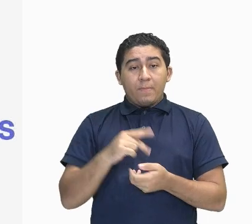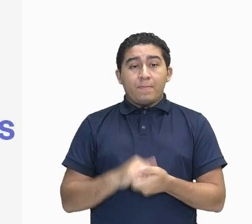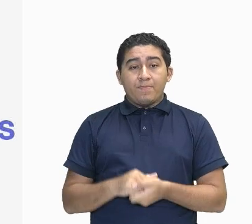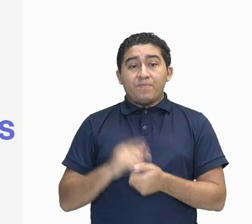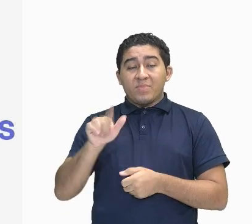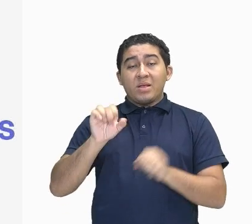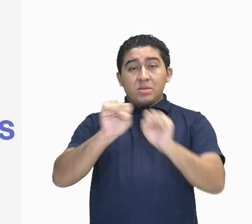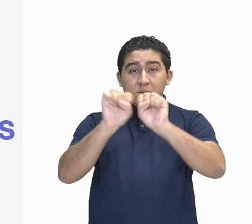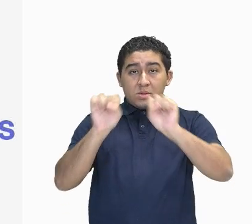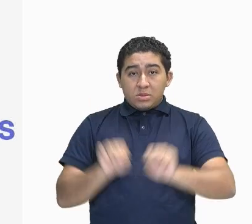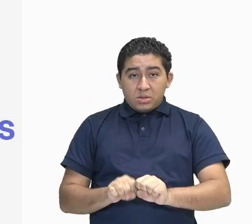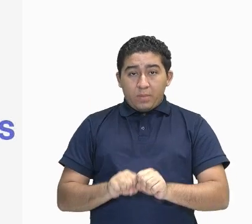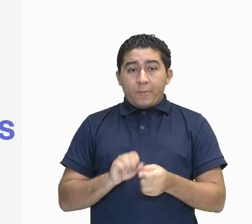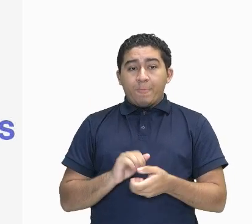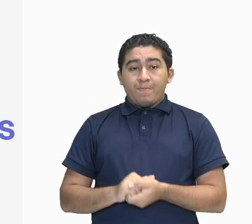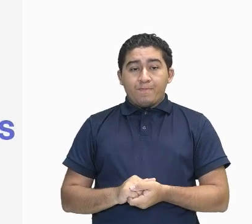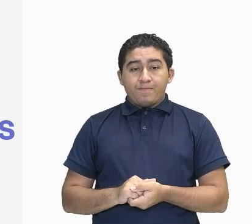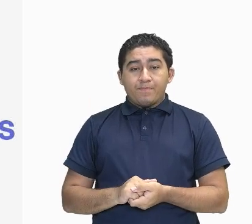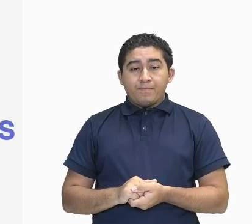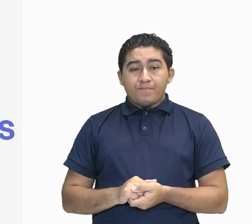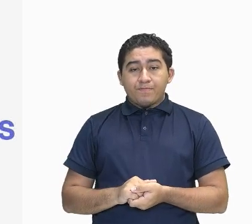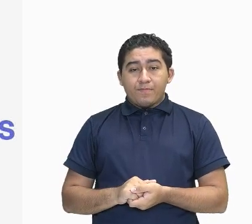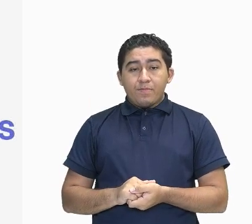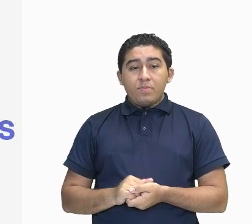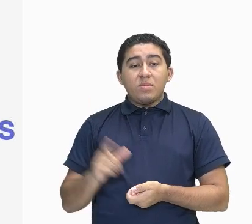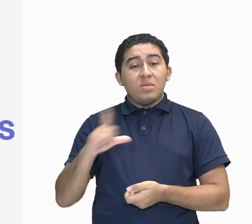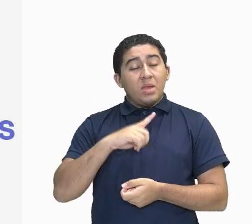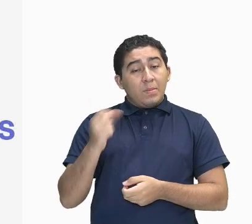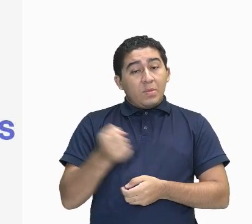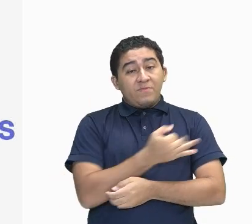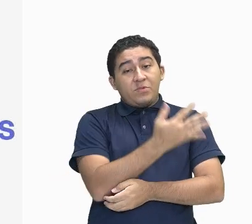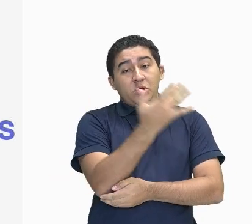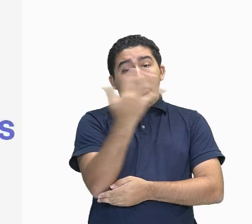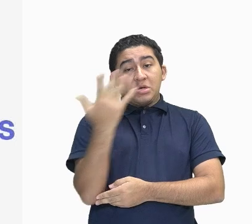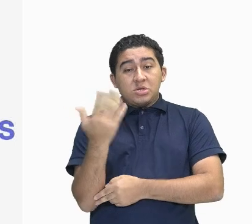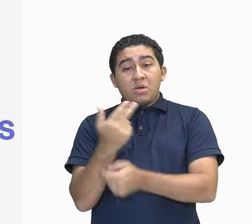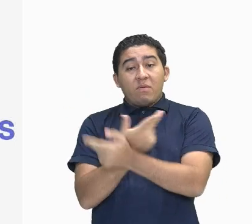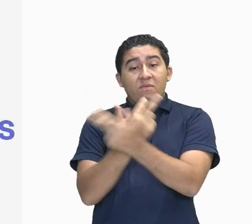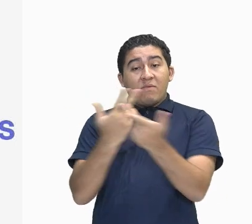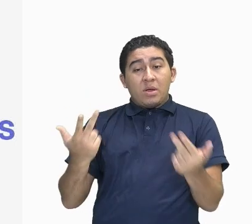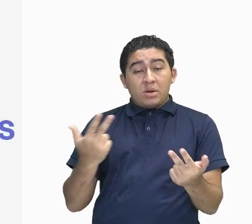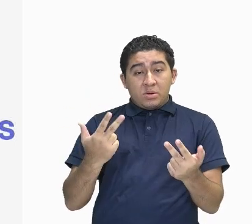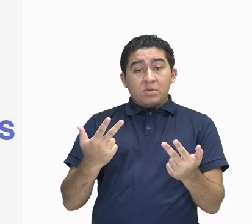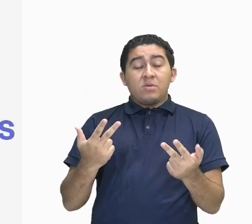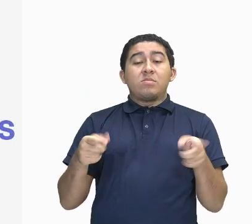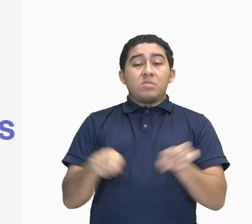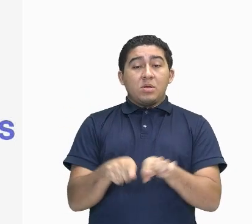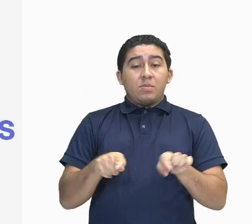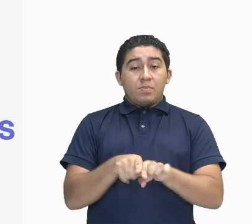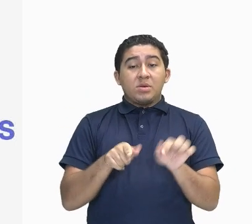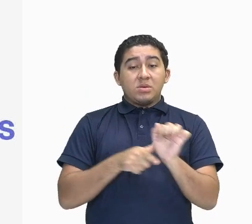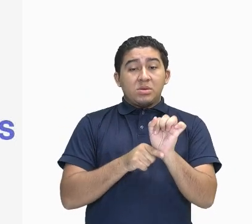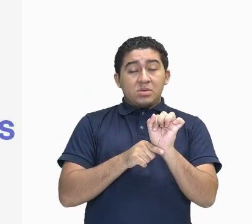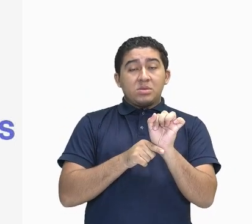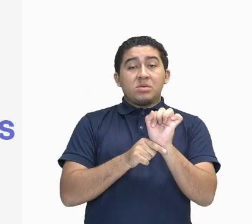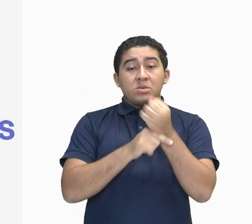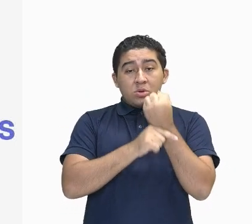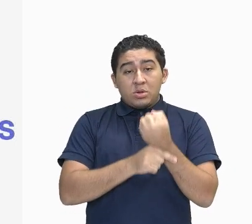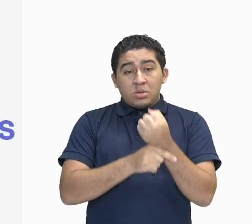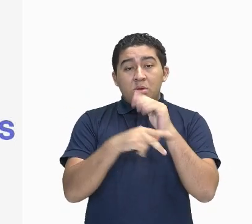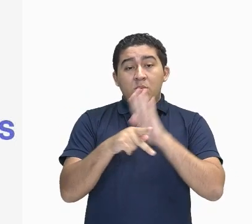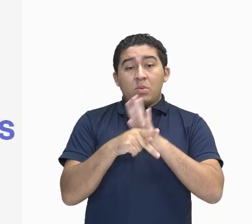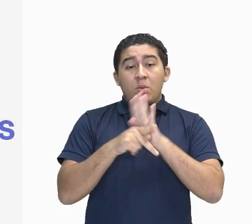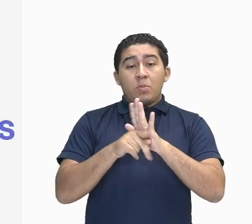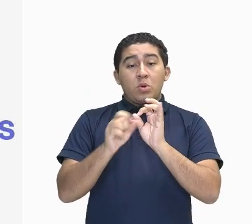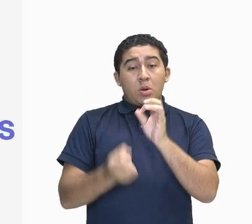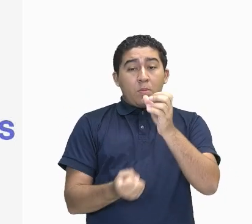sistemas agroflorestais? Formar uma floresta produtiva e diversificada, e que isso acaba garantindo uma